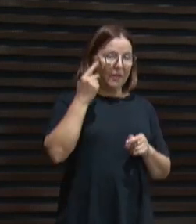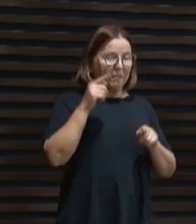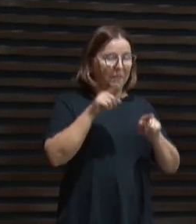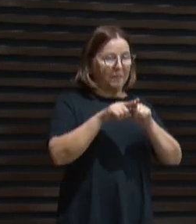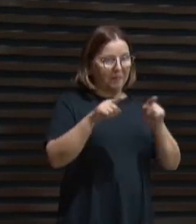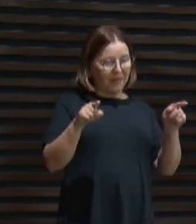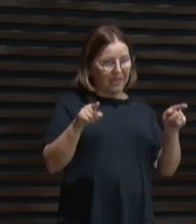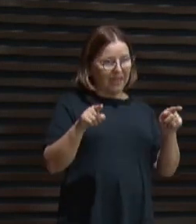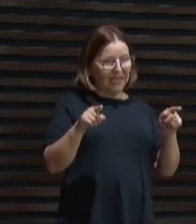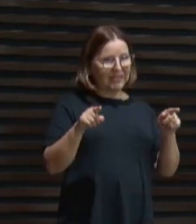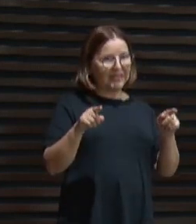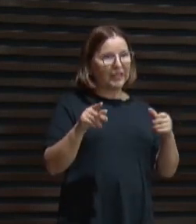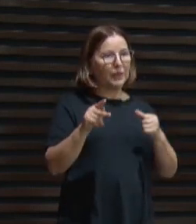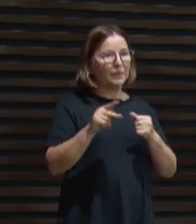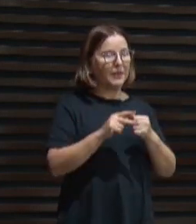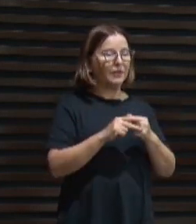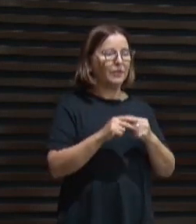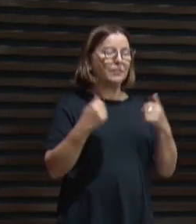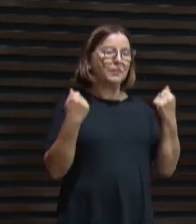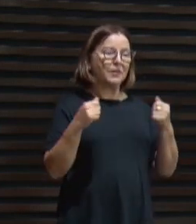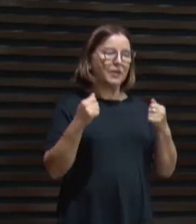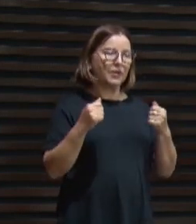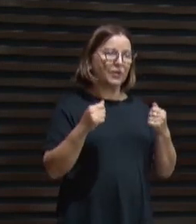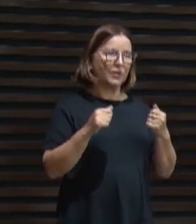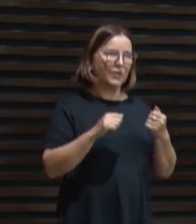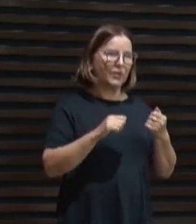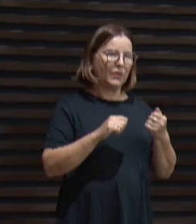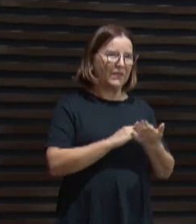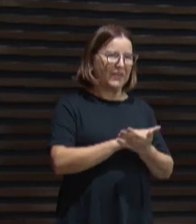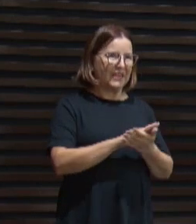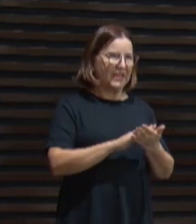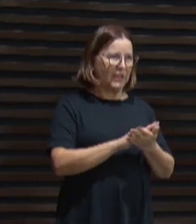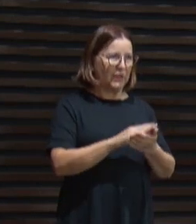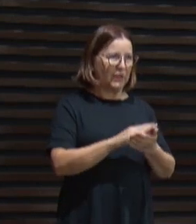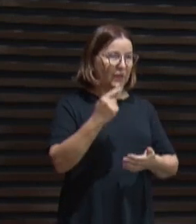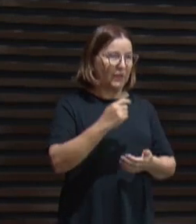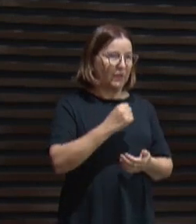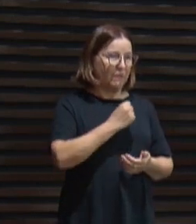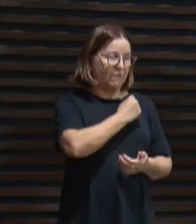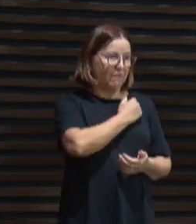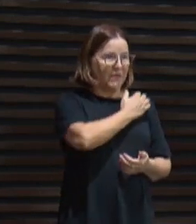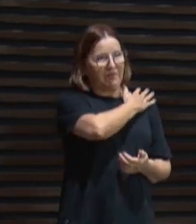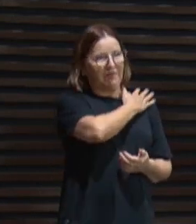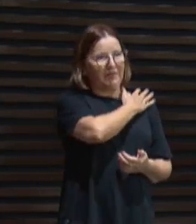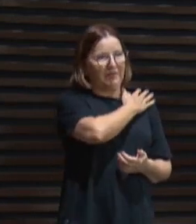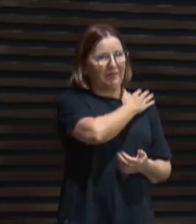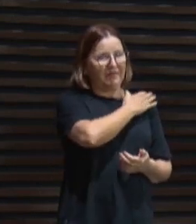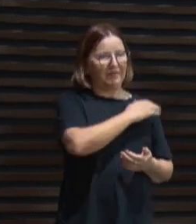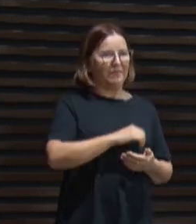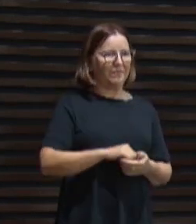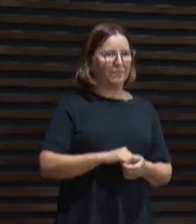era o desclassificado, porque no reino de Deus não tem status.